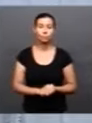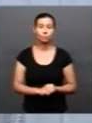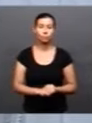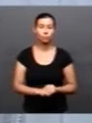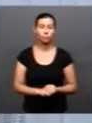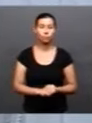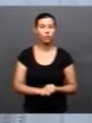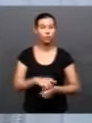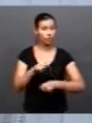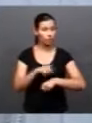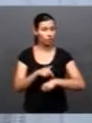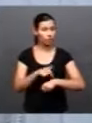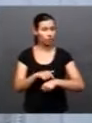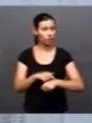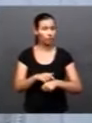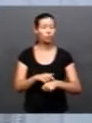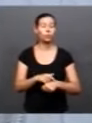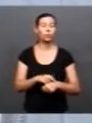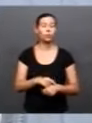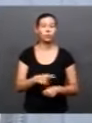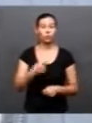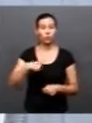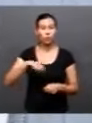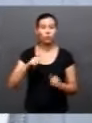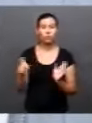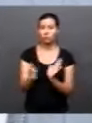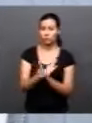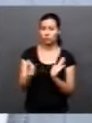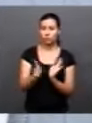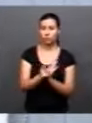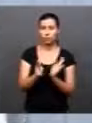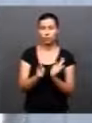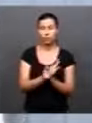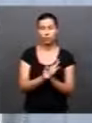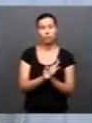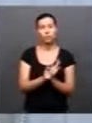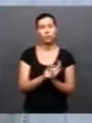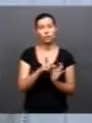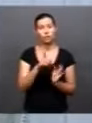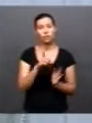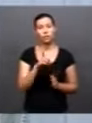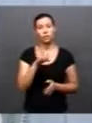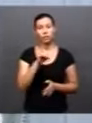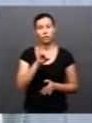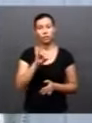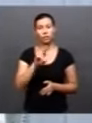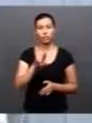Orley, é uma inquietação que nós, jornalistas da Diretoria de Comunicação da UFO,